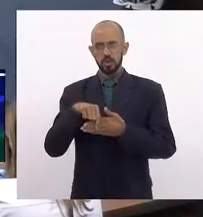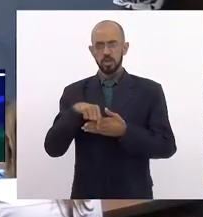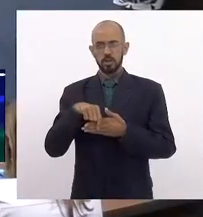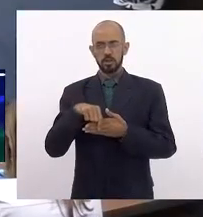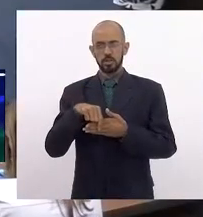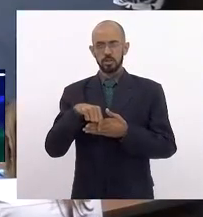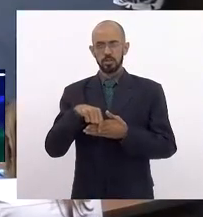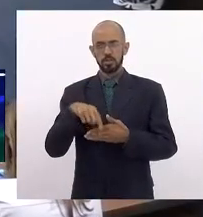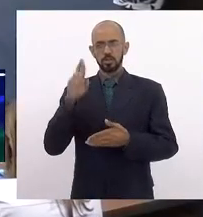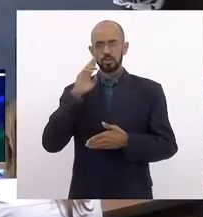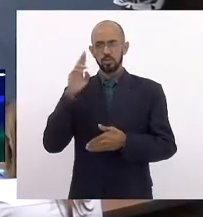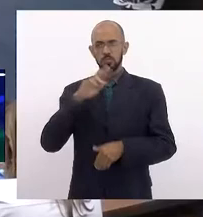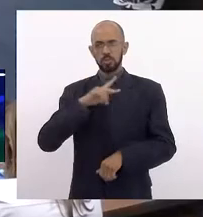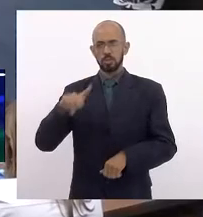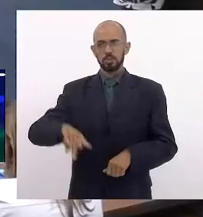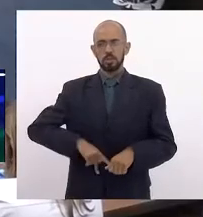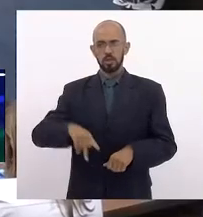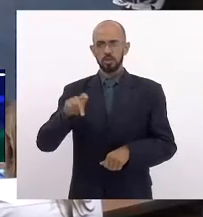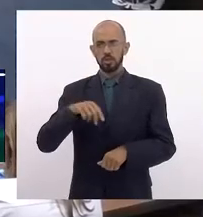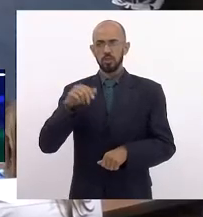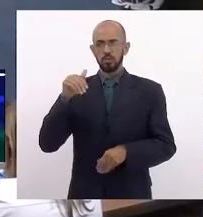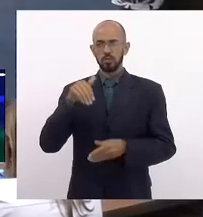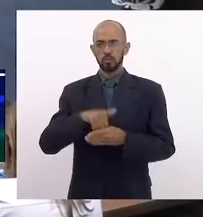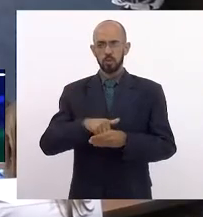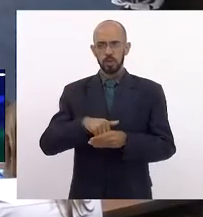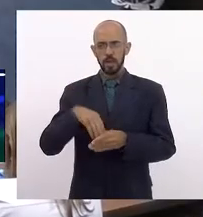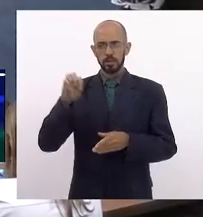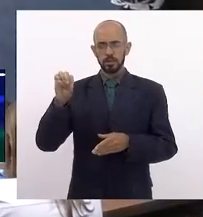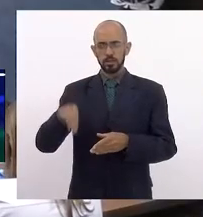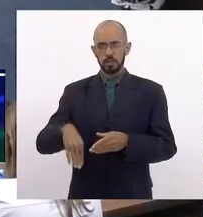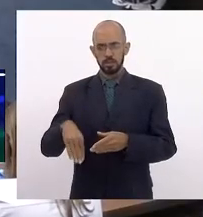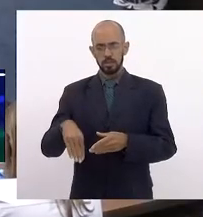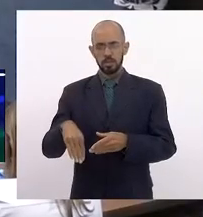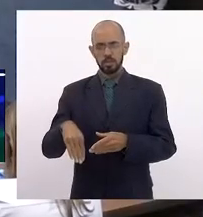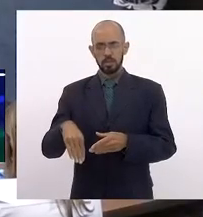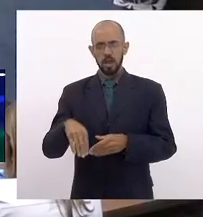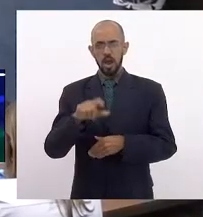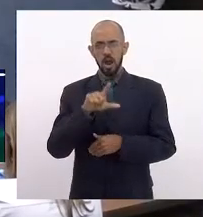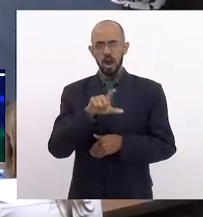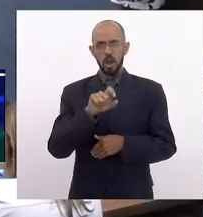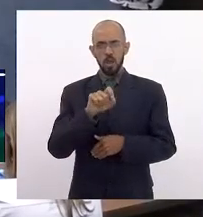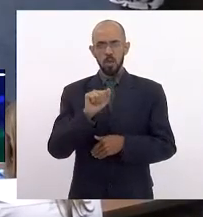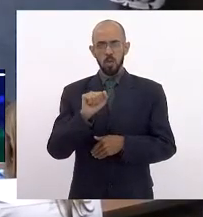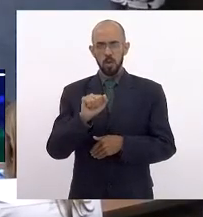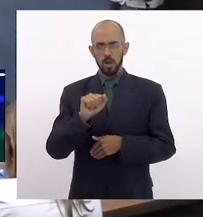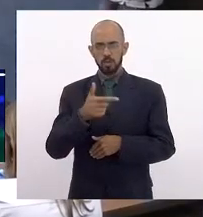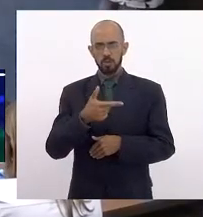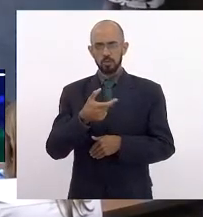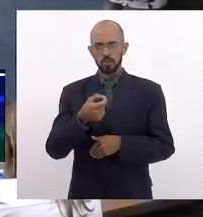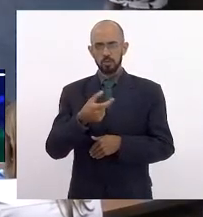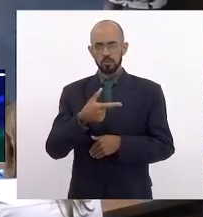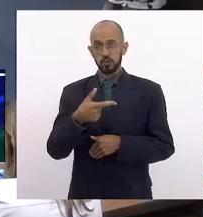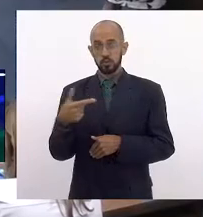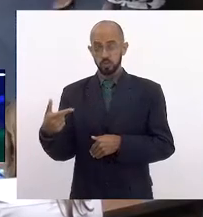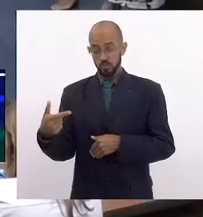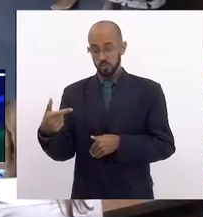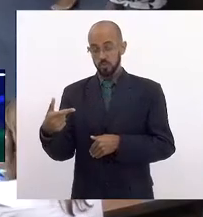Presidente vamos votar favorável Alô ad2022